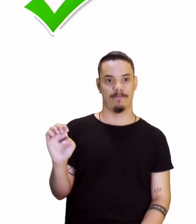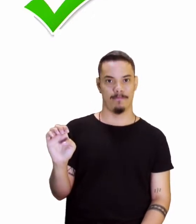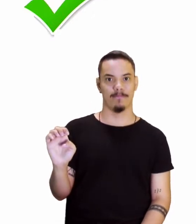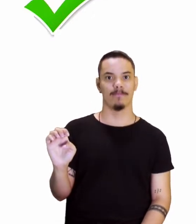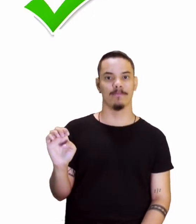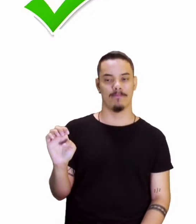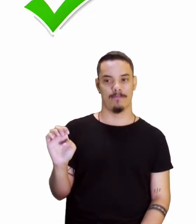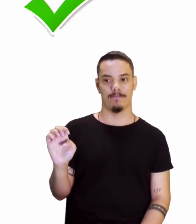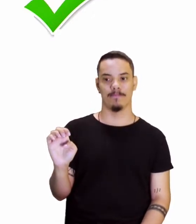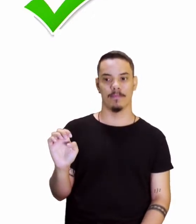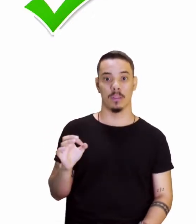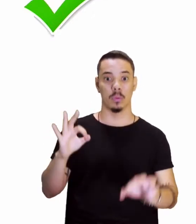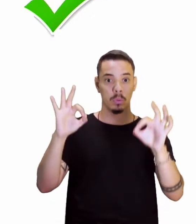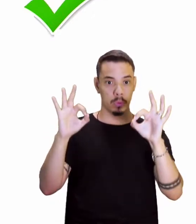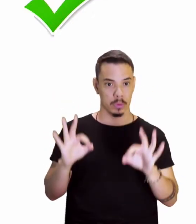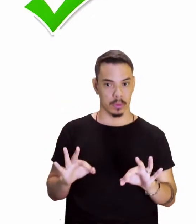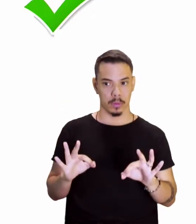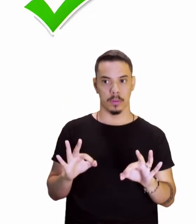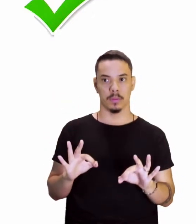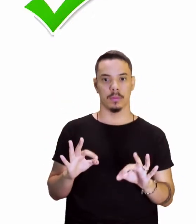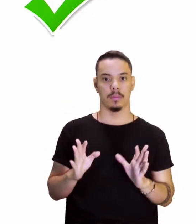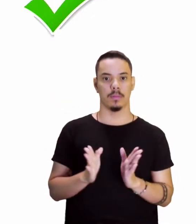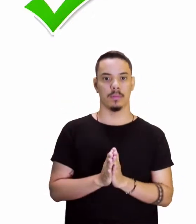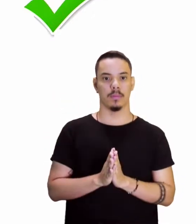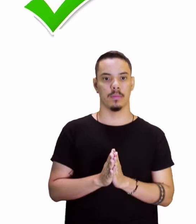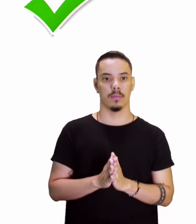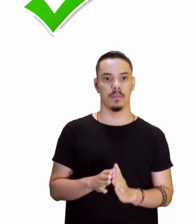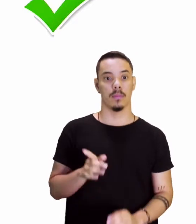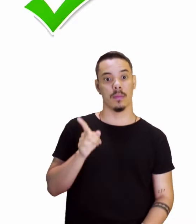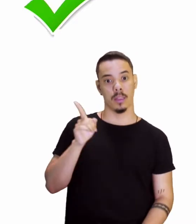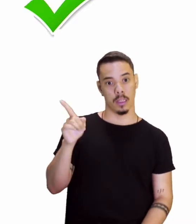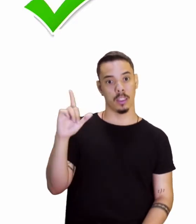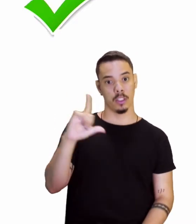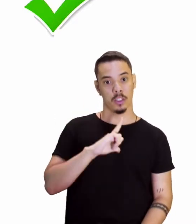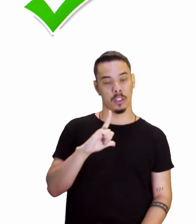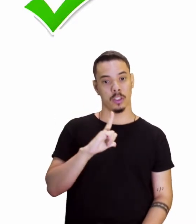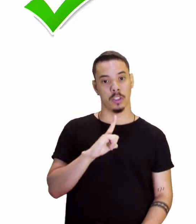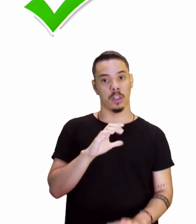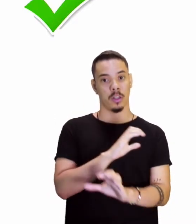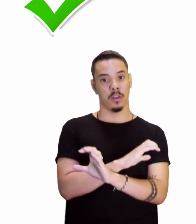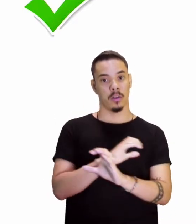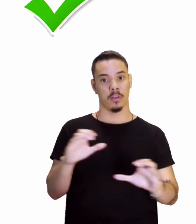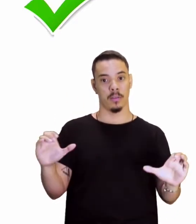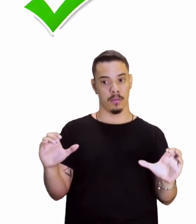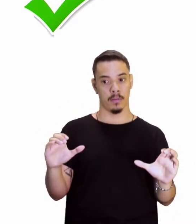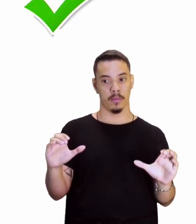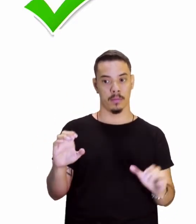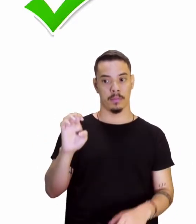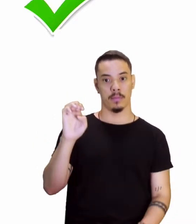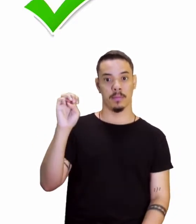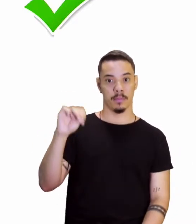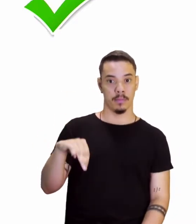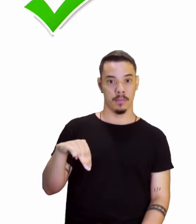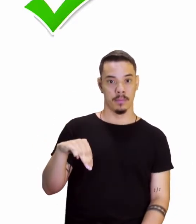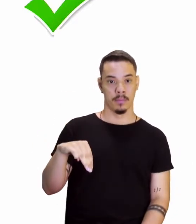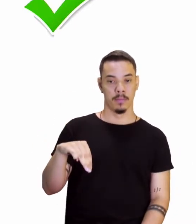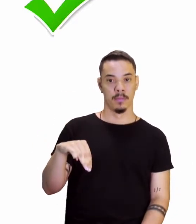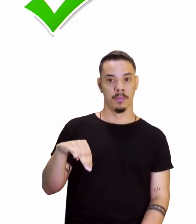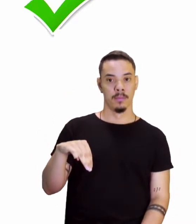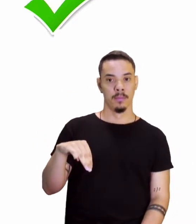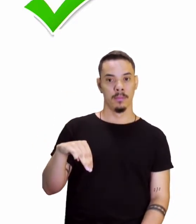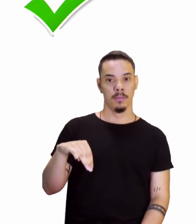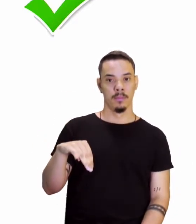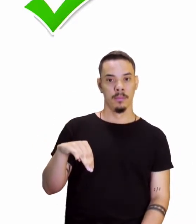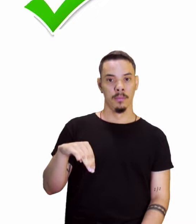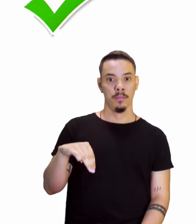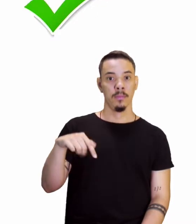de. Então, certo é, ele tinha confiança em que